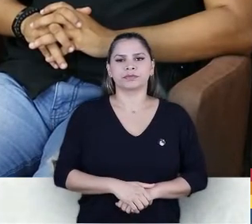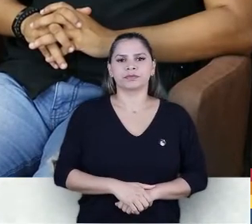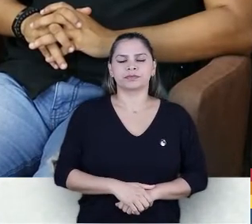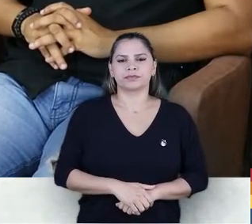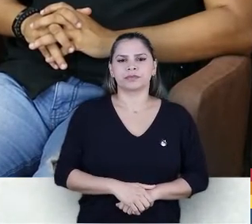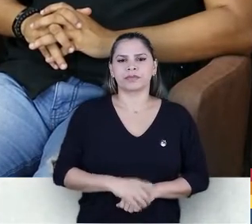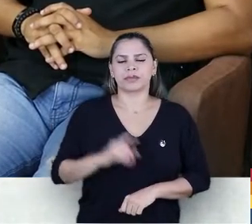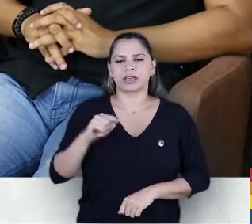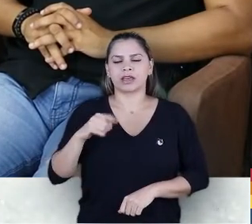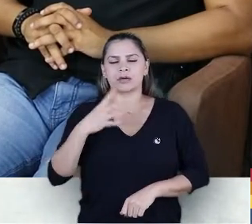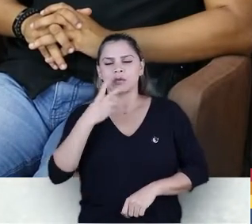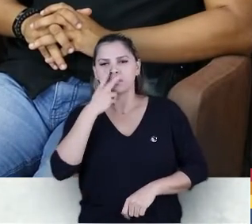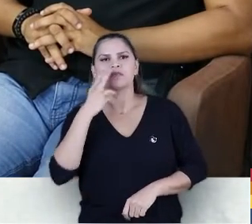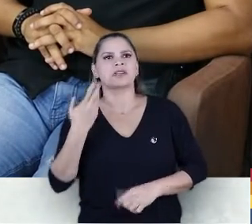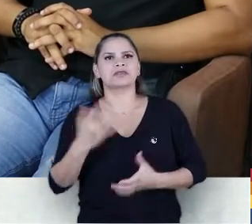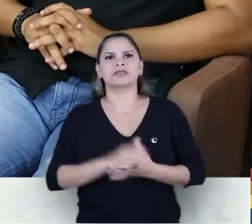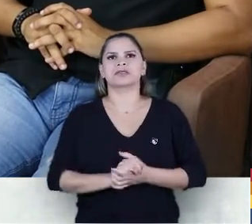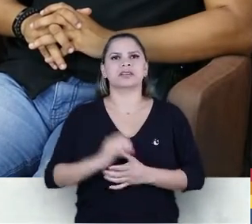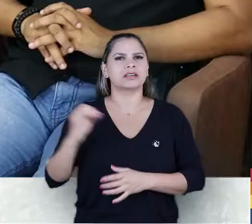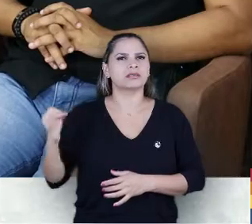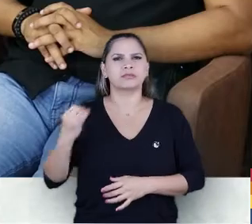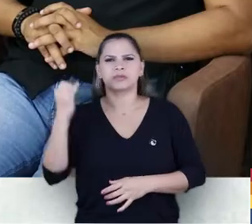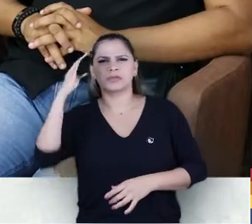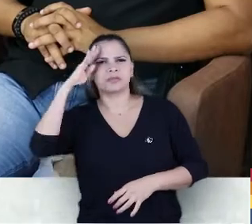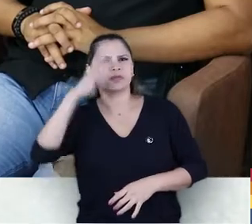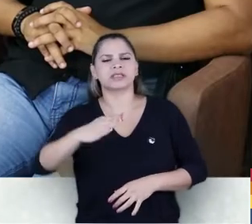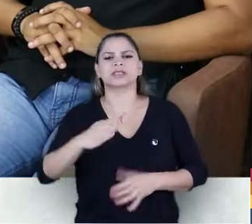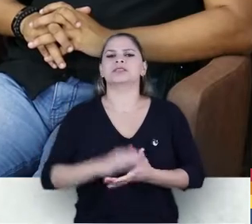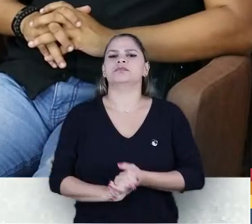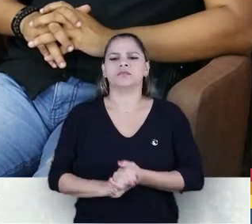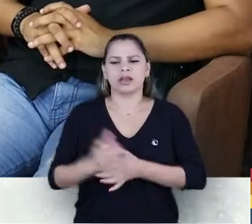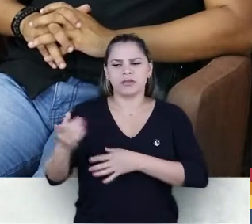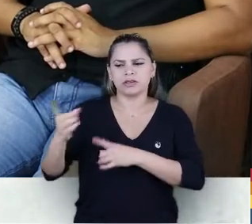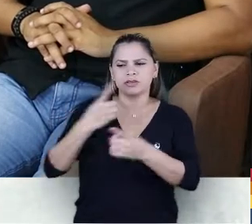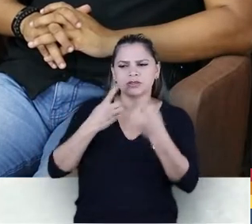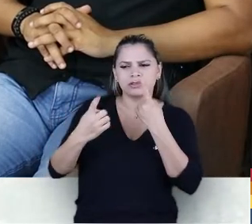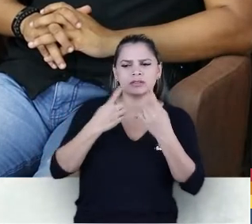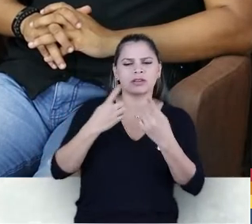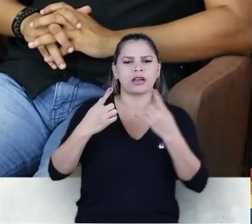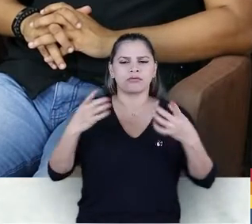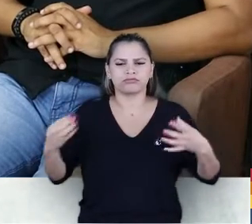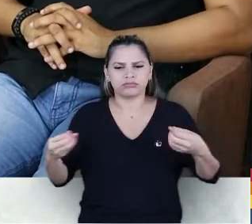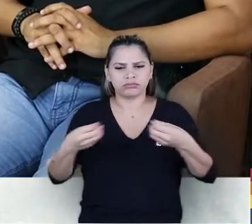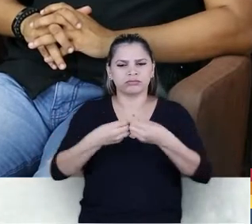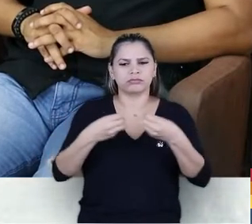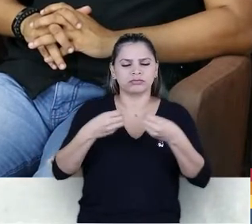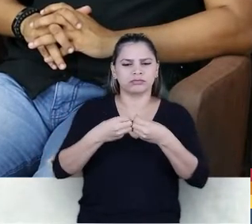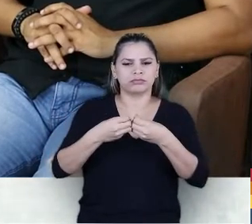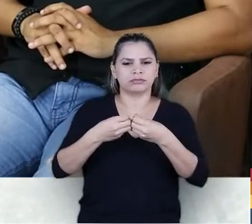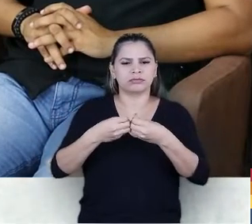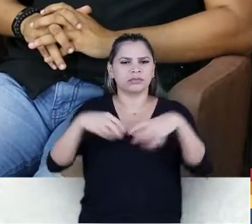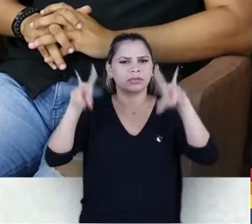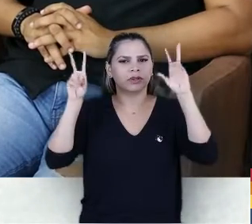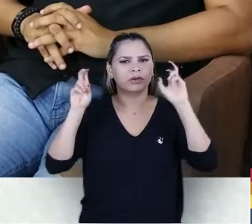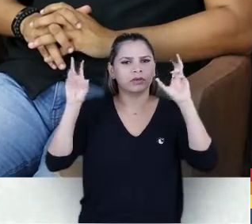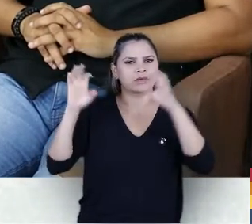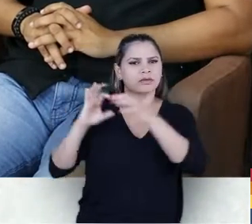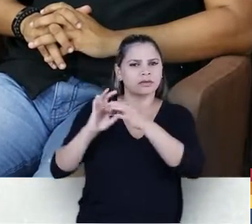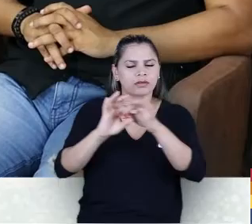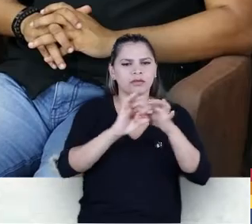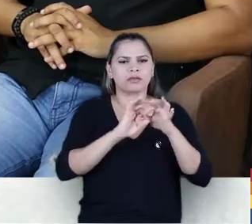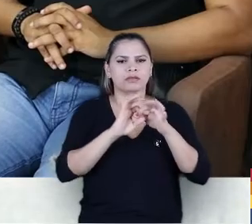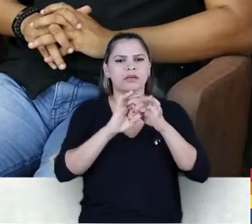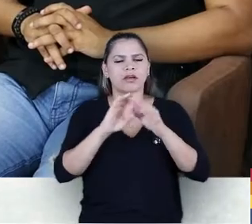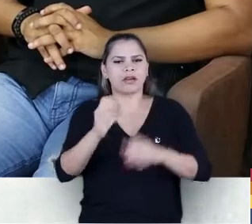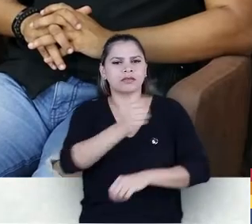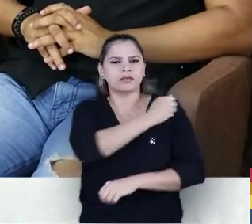muito necessária, principalmente pensando nesse novo ensino médio, né? Eu acho que o cerne desse novo ensino médio é